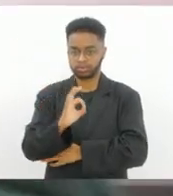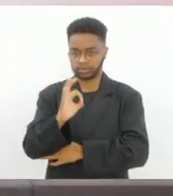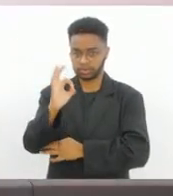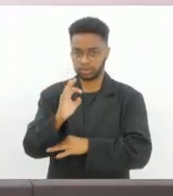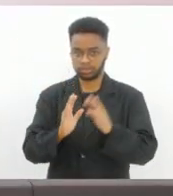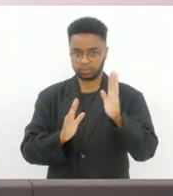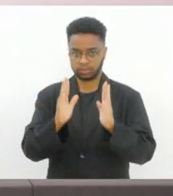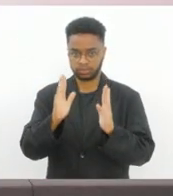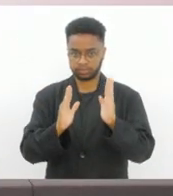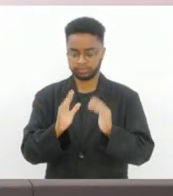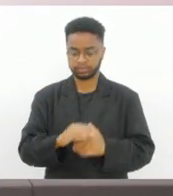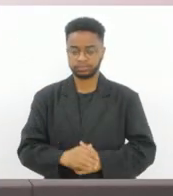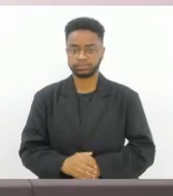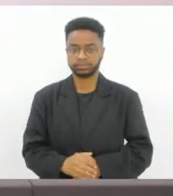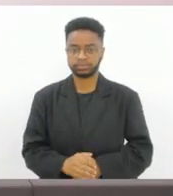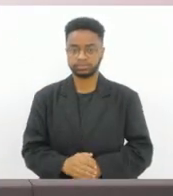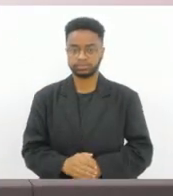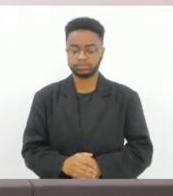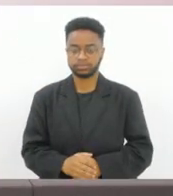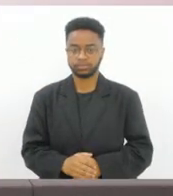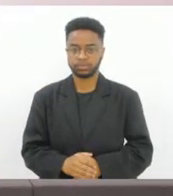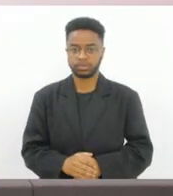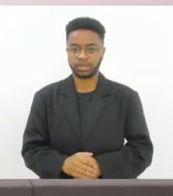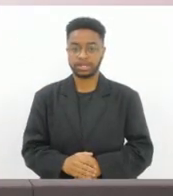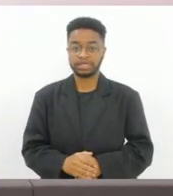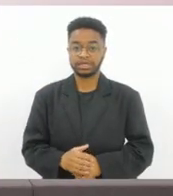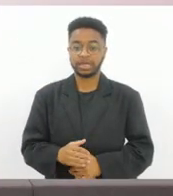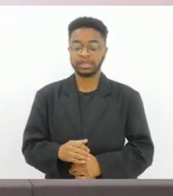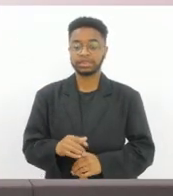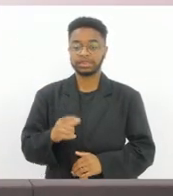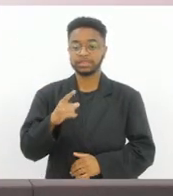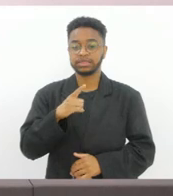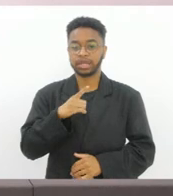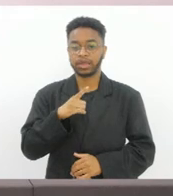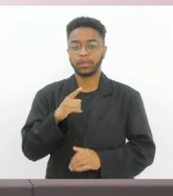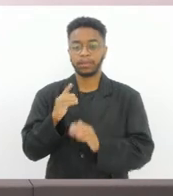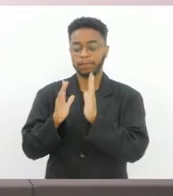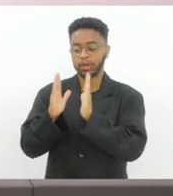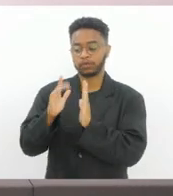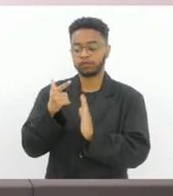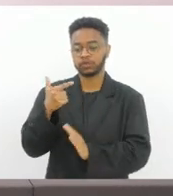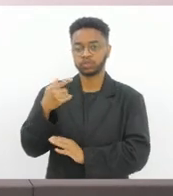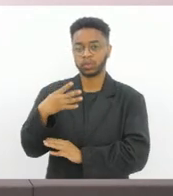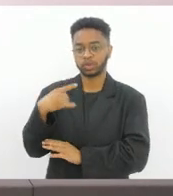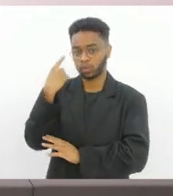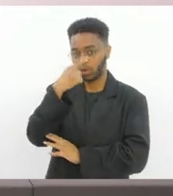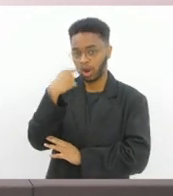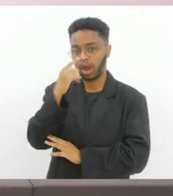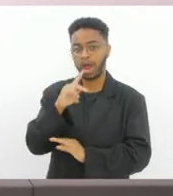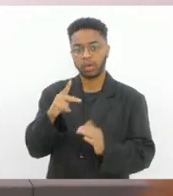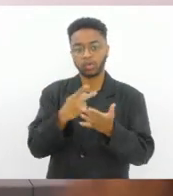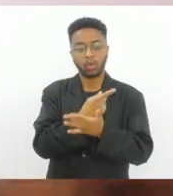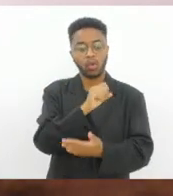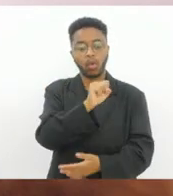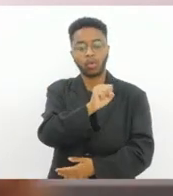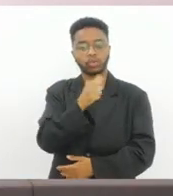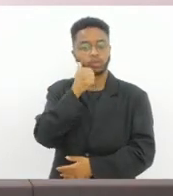nesse período. A cada 24 horas, ao menos 8 mulheres foram vítimas de algum tipo de crime